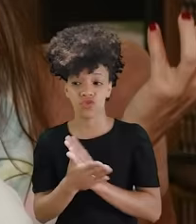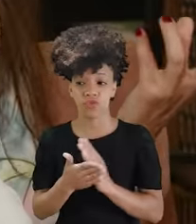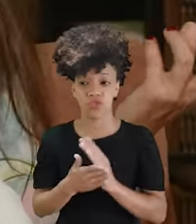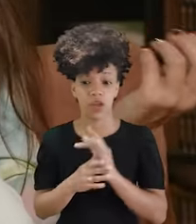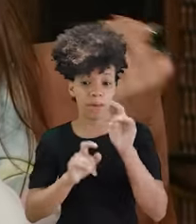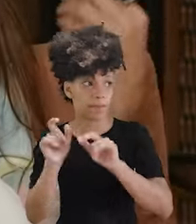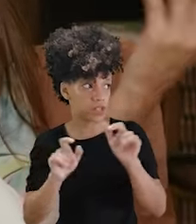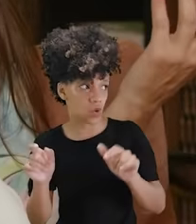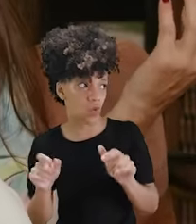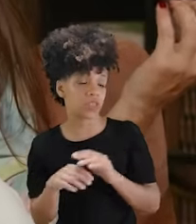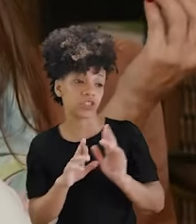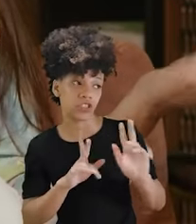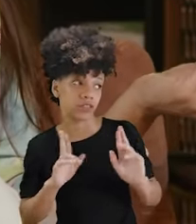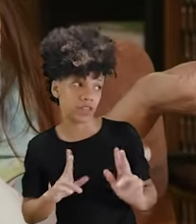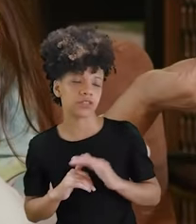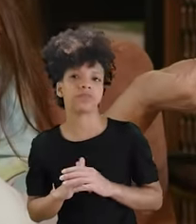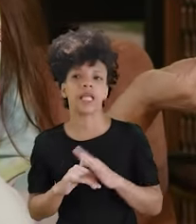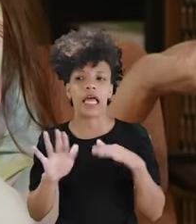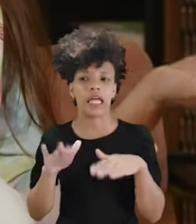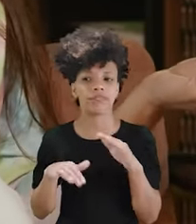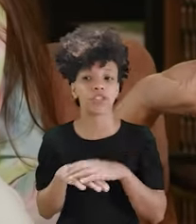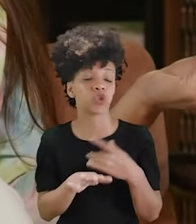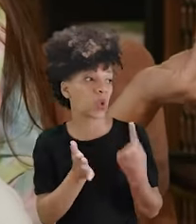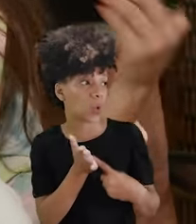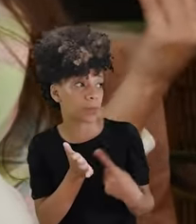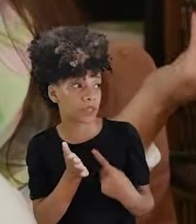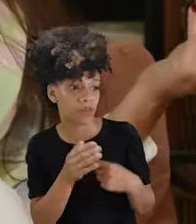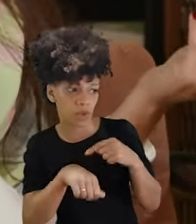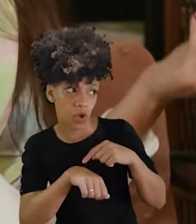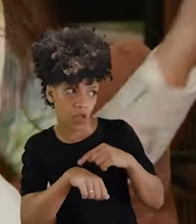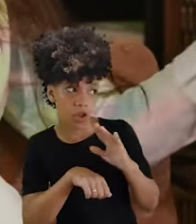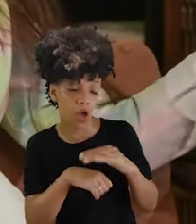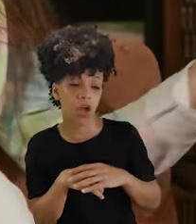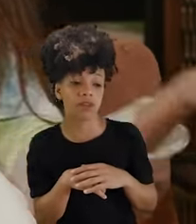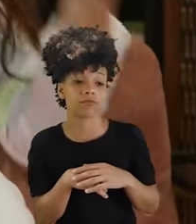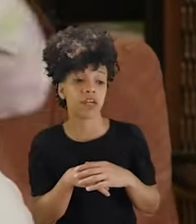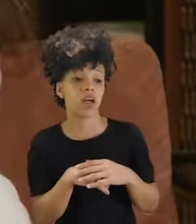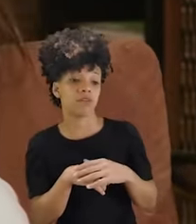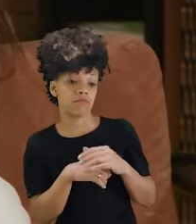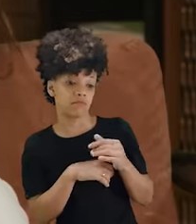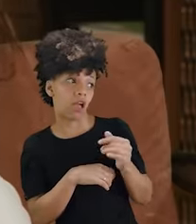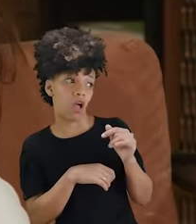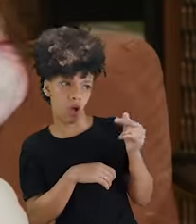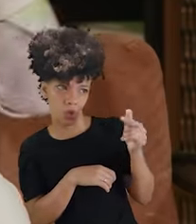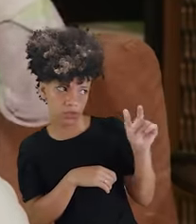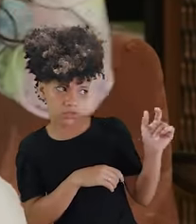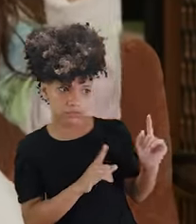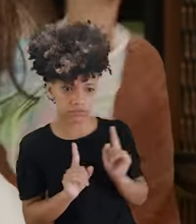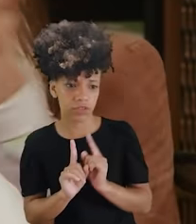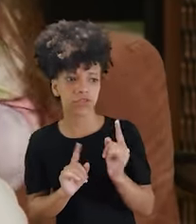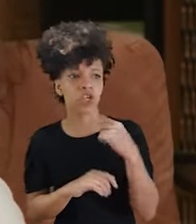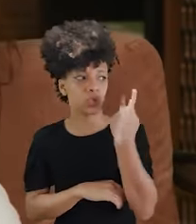dividiam as cabines com pessoas diferentes às vezes eles combinavam o horário Olha a fulana veio aqui agora